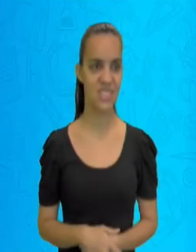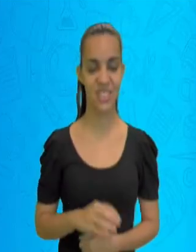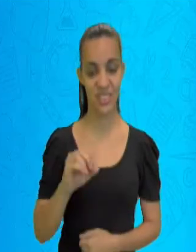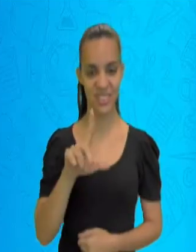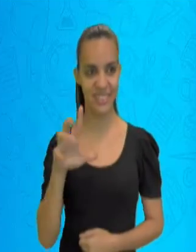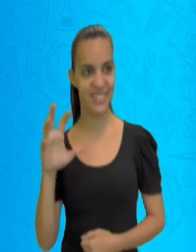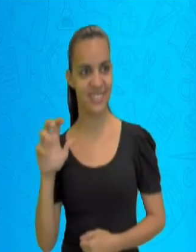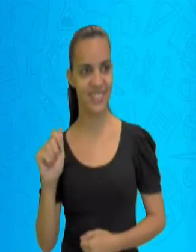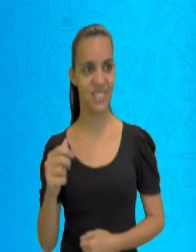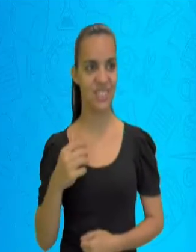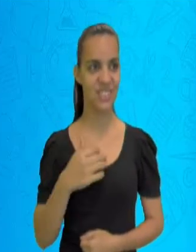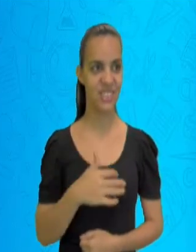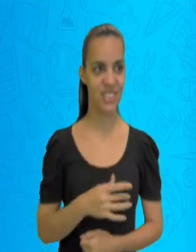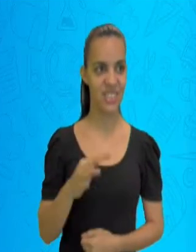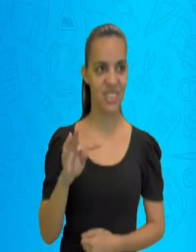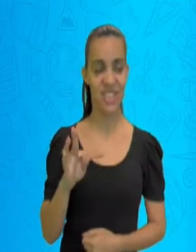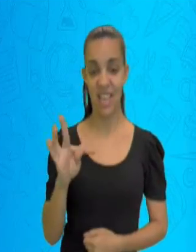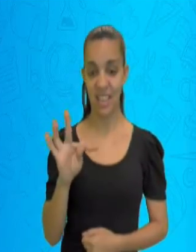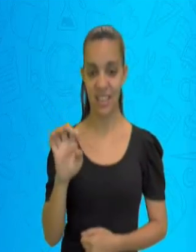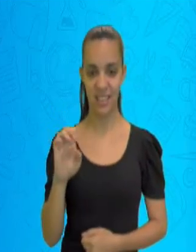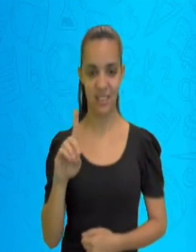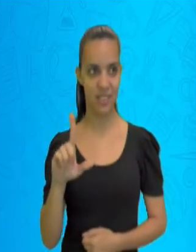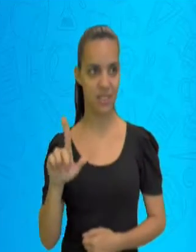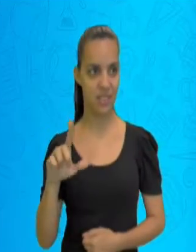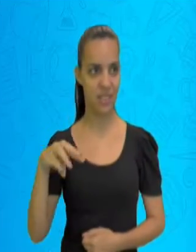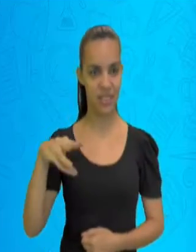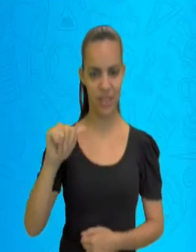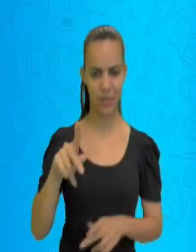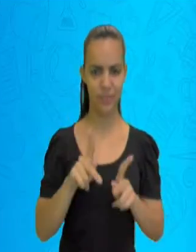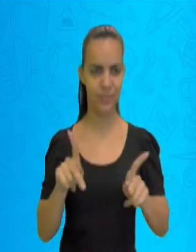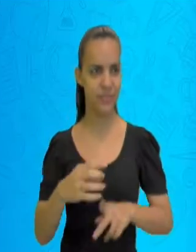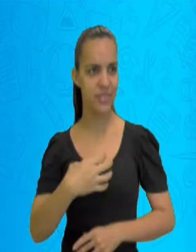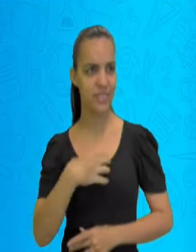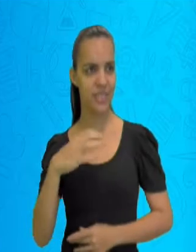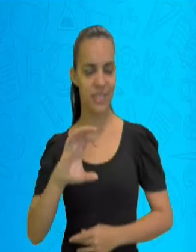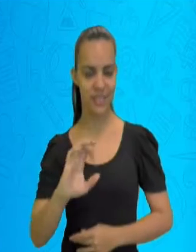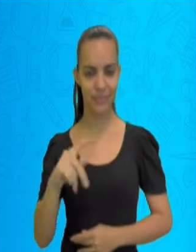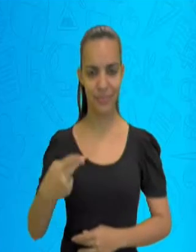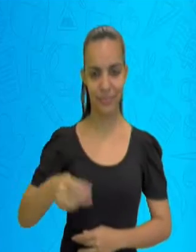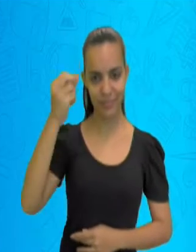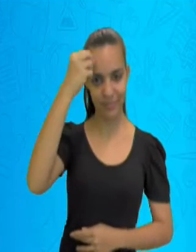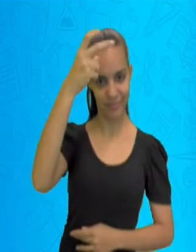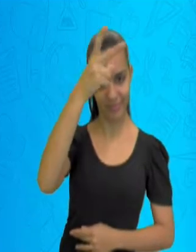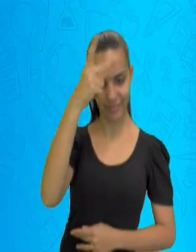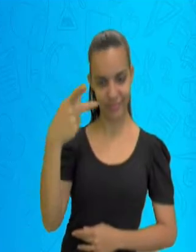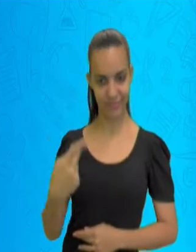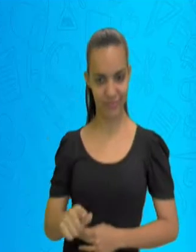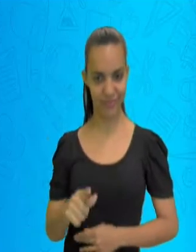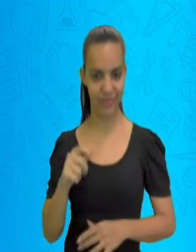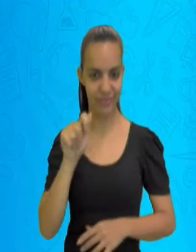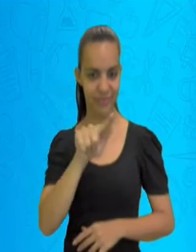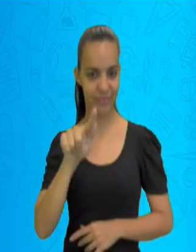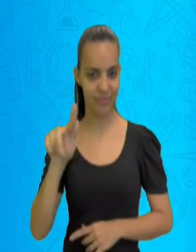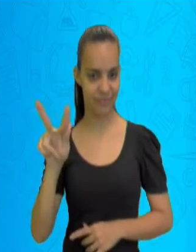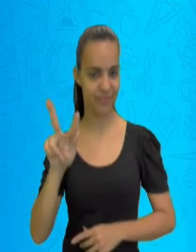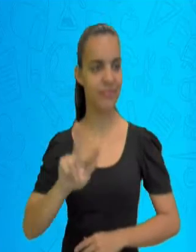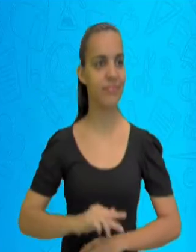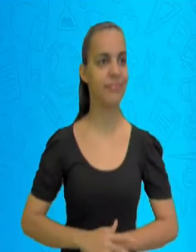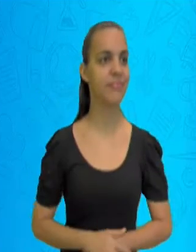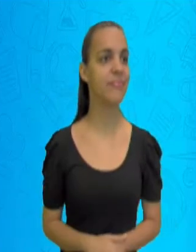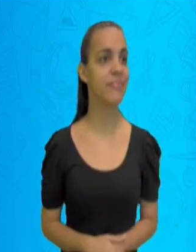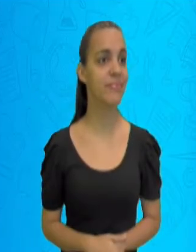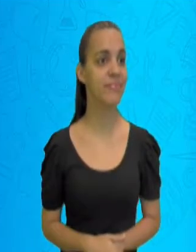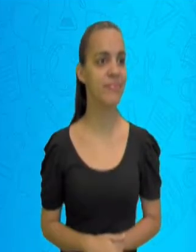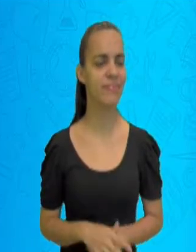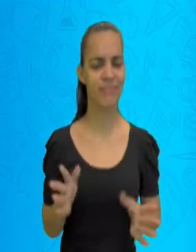Olá, sou Delma Evaner, professora de Ciências da Rede Municipal de Educação de Governador Valadares. Vou